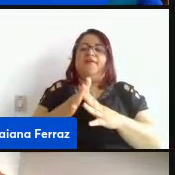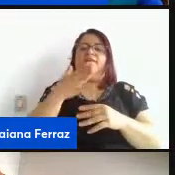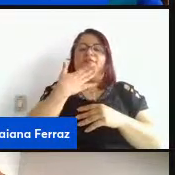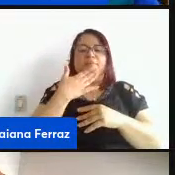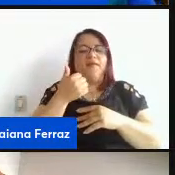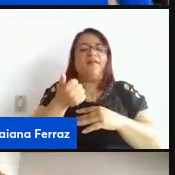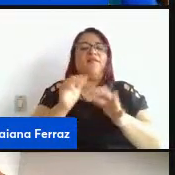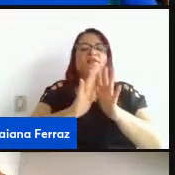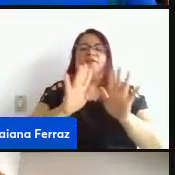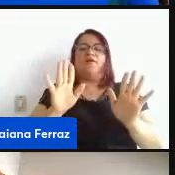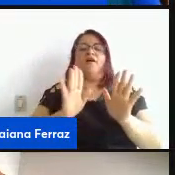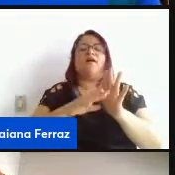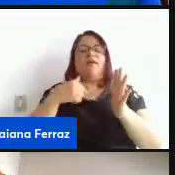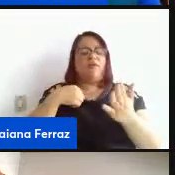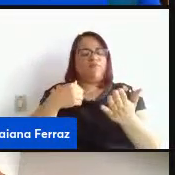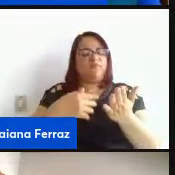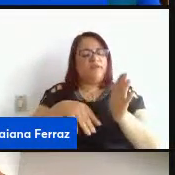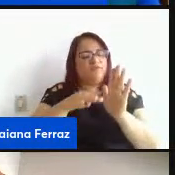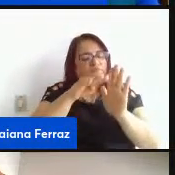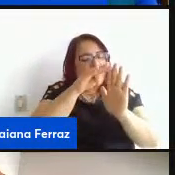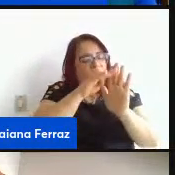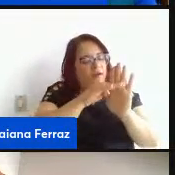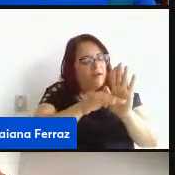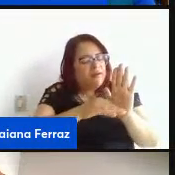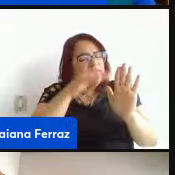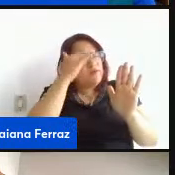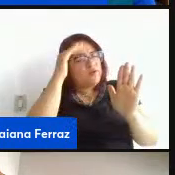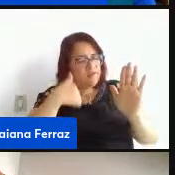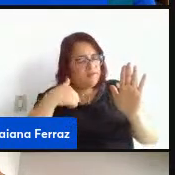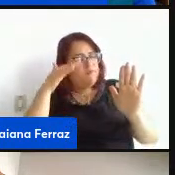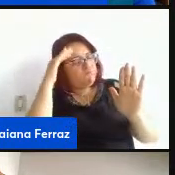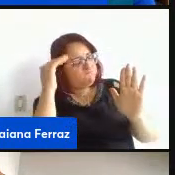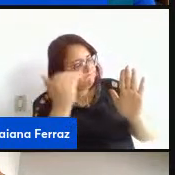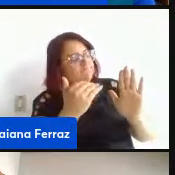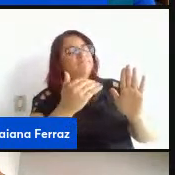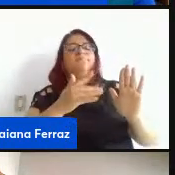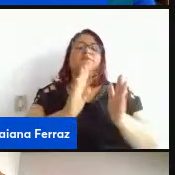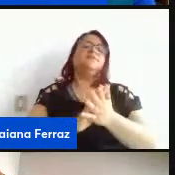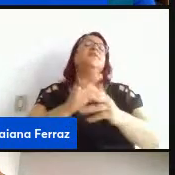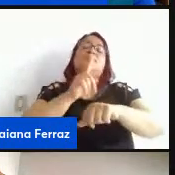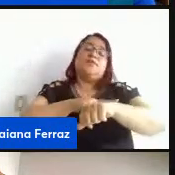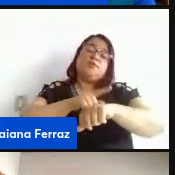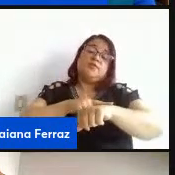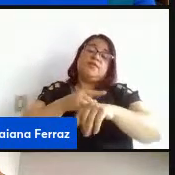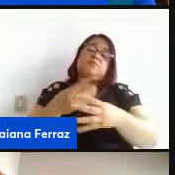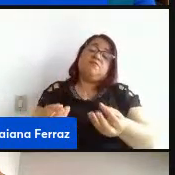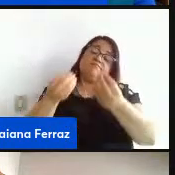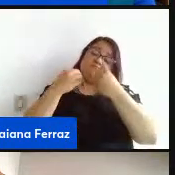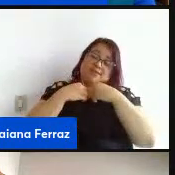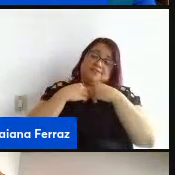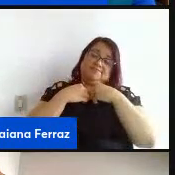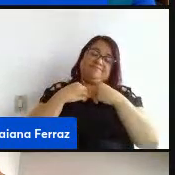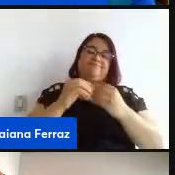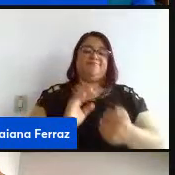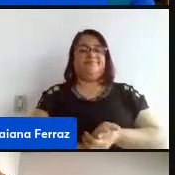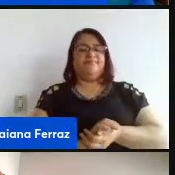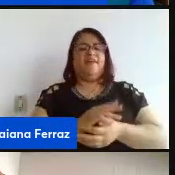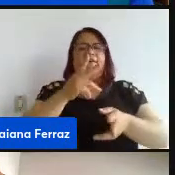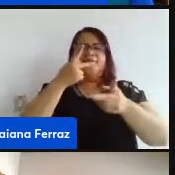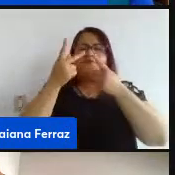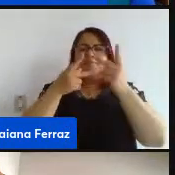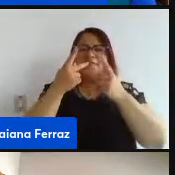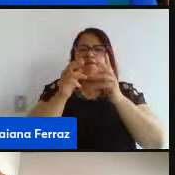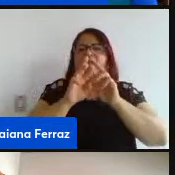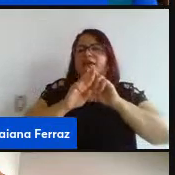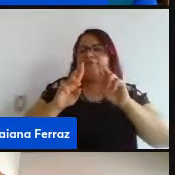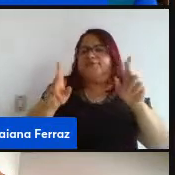um roteiro e procurando seguir esse roteiro dentro do tempo que me foi dado. Vai ser uma fala um pouquinho diferente